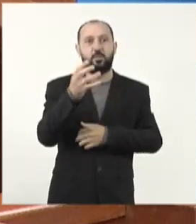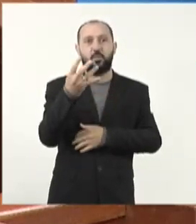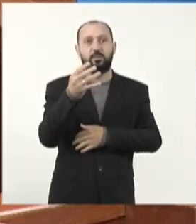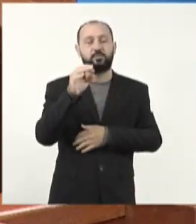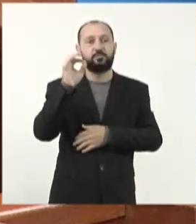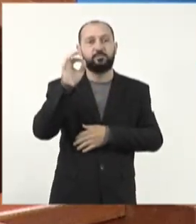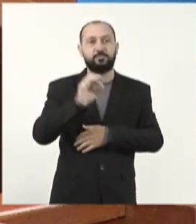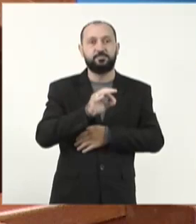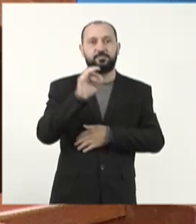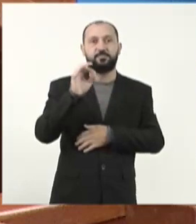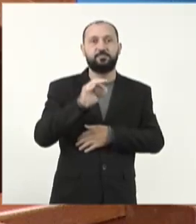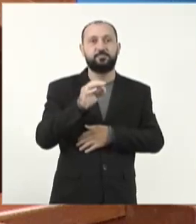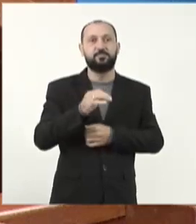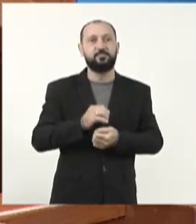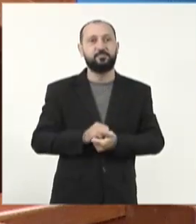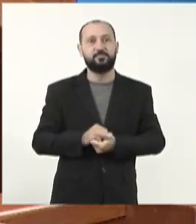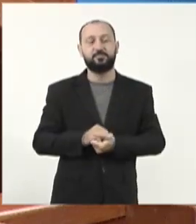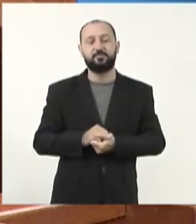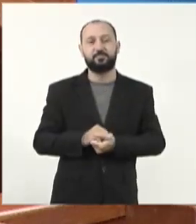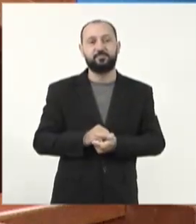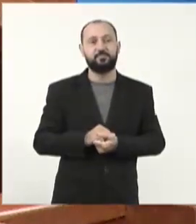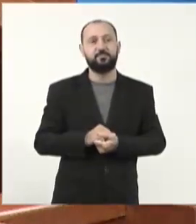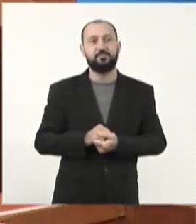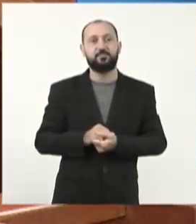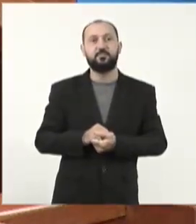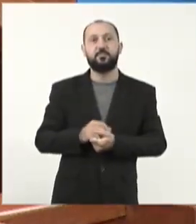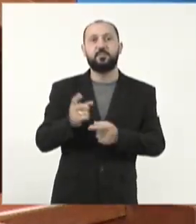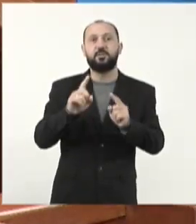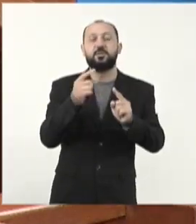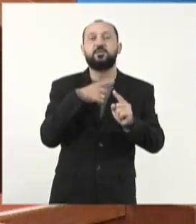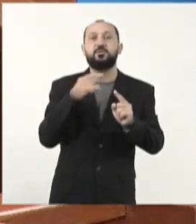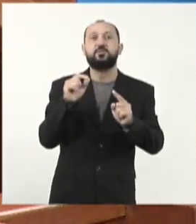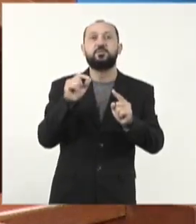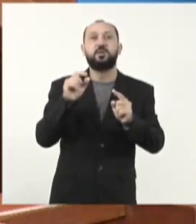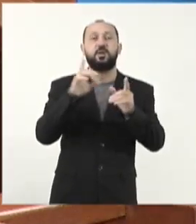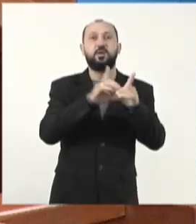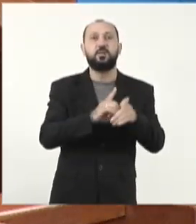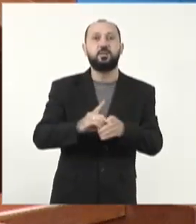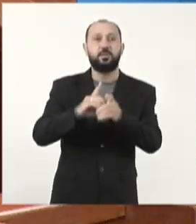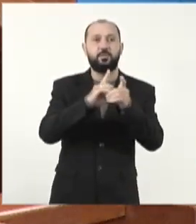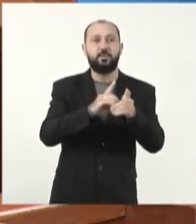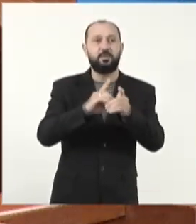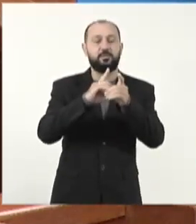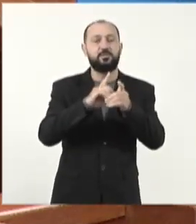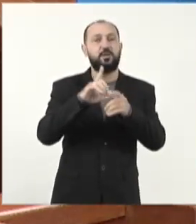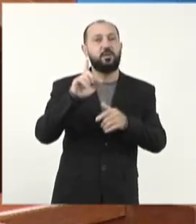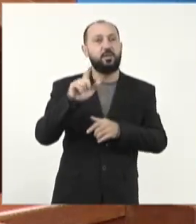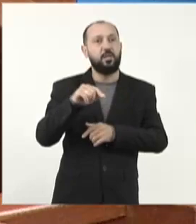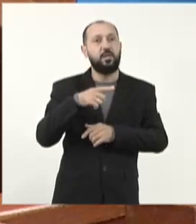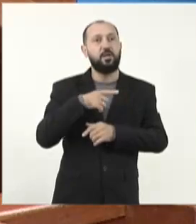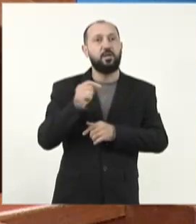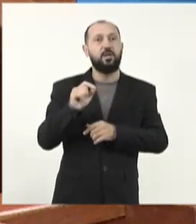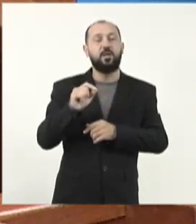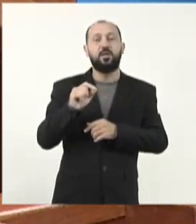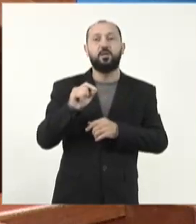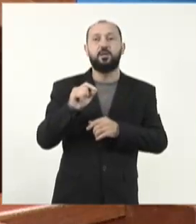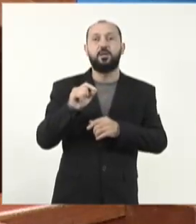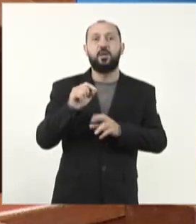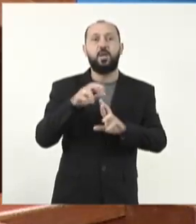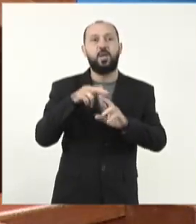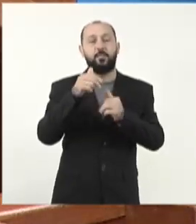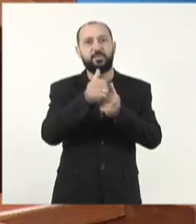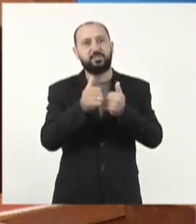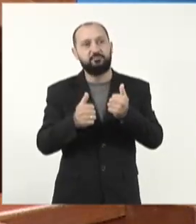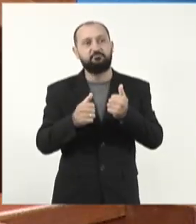das sul-mato-grossenses, não é? Então, isso não corresponde à democracia, porque a democracia é exatamente a